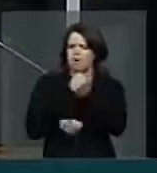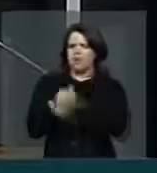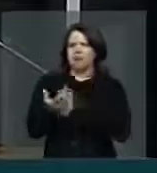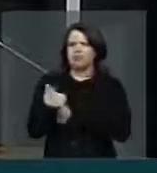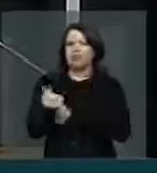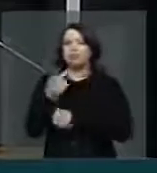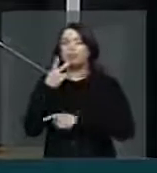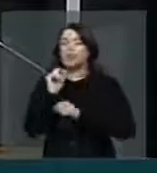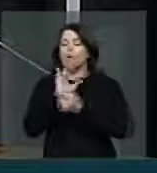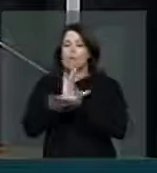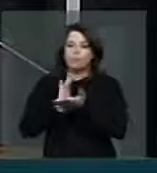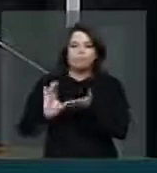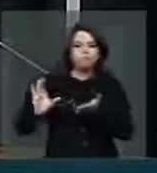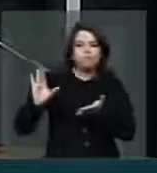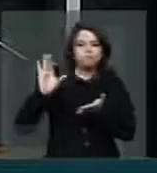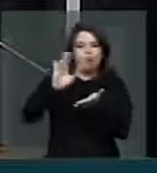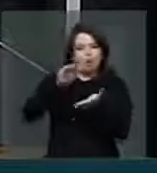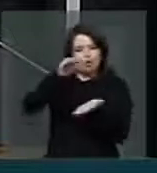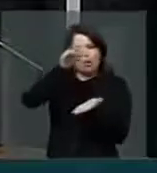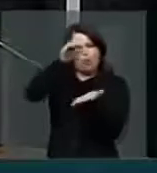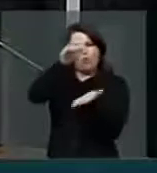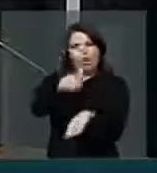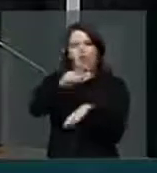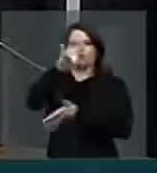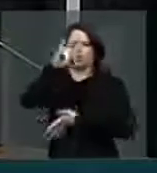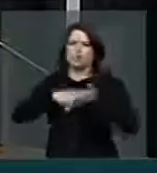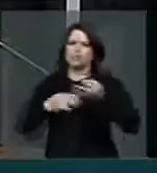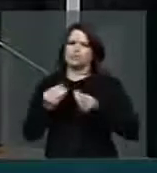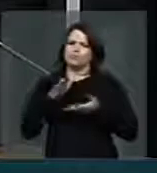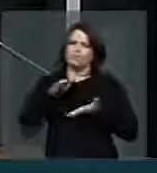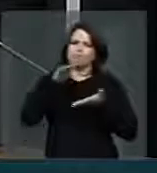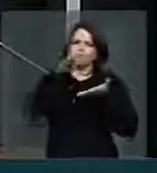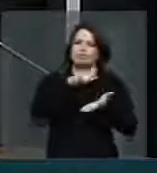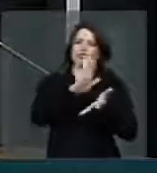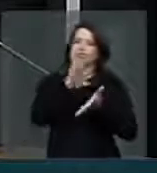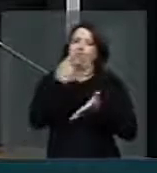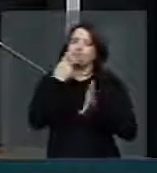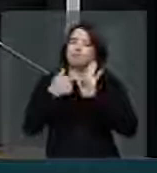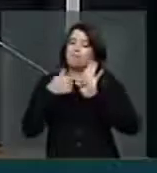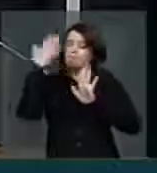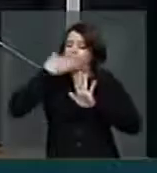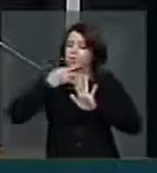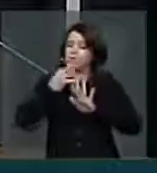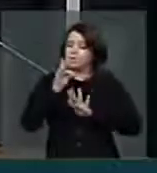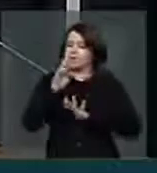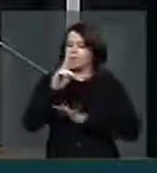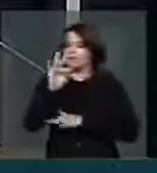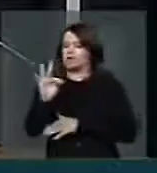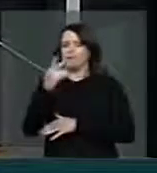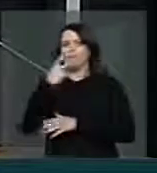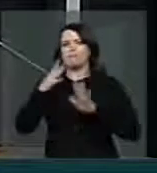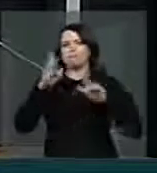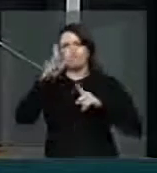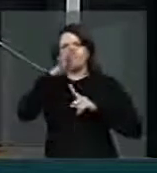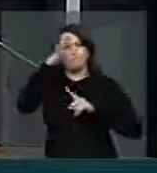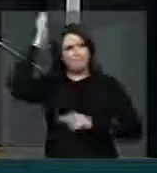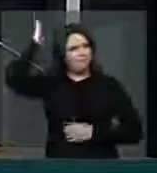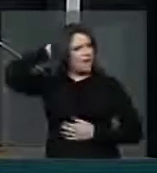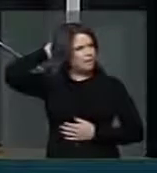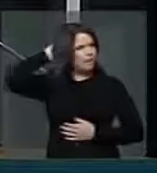encaminhei volumoso material, mostrando que essa matéria já foi julgada pelo TRT do Pará, em última instância,